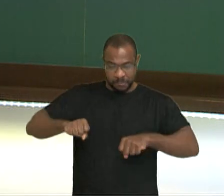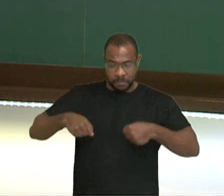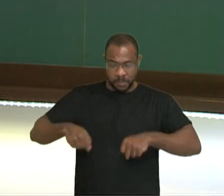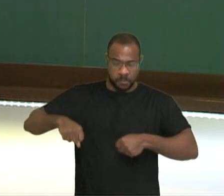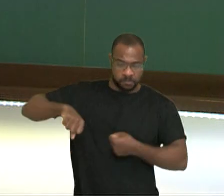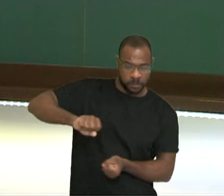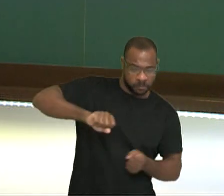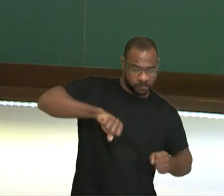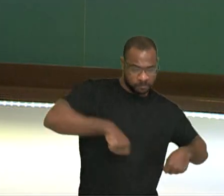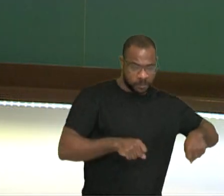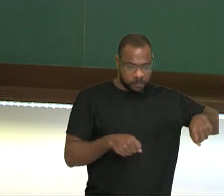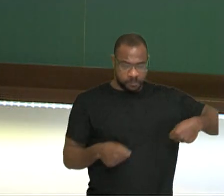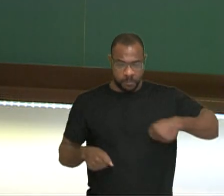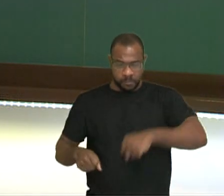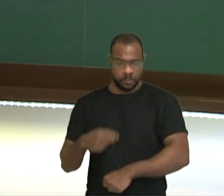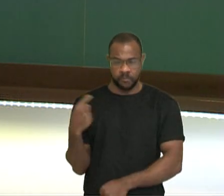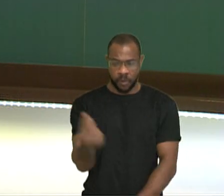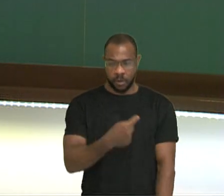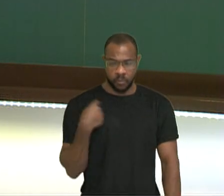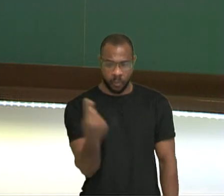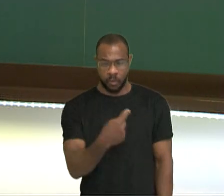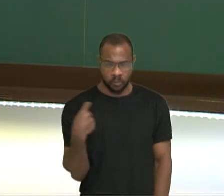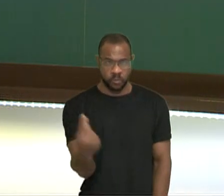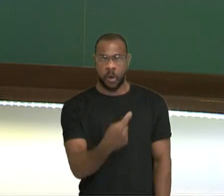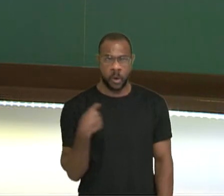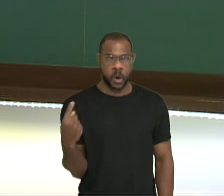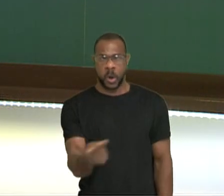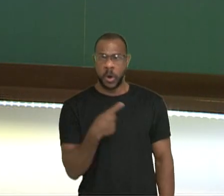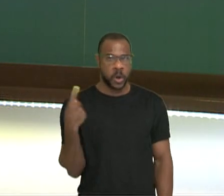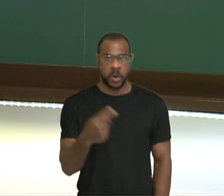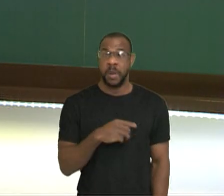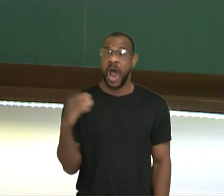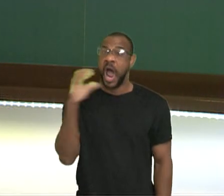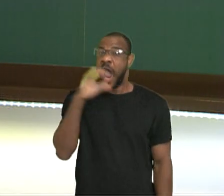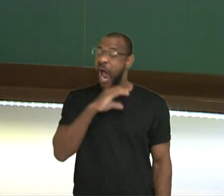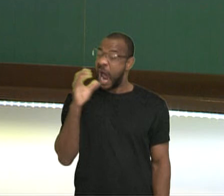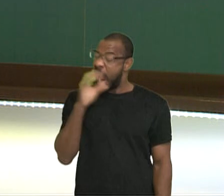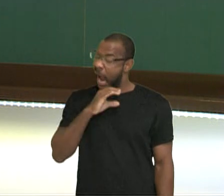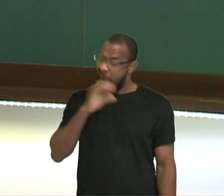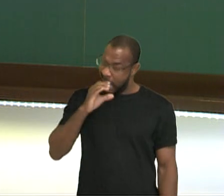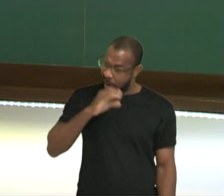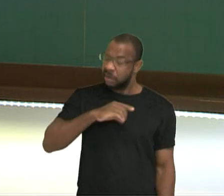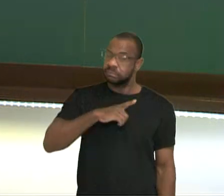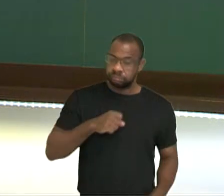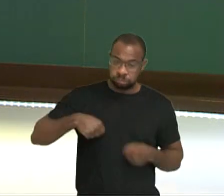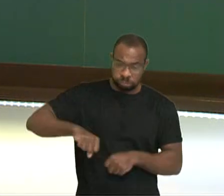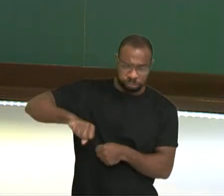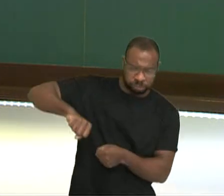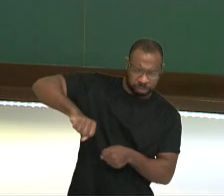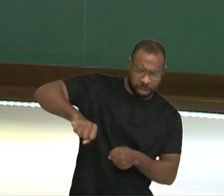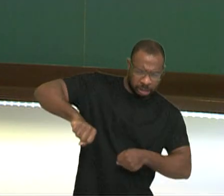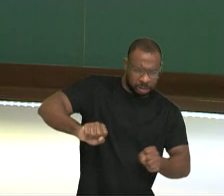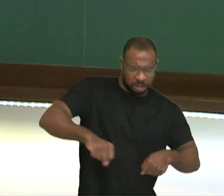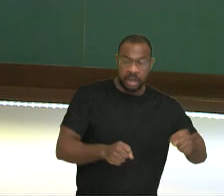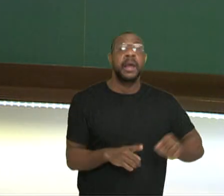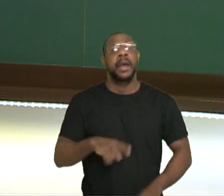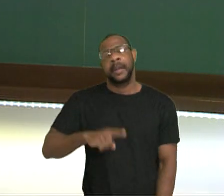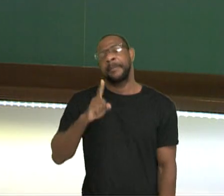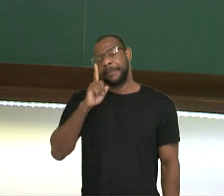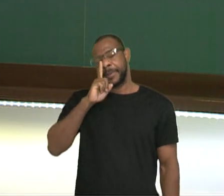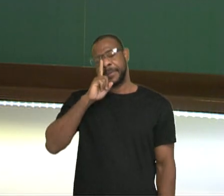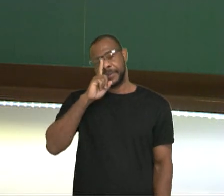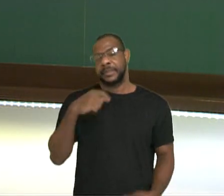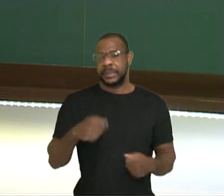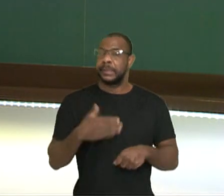o motociclista, ele vai trabalhar em alta velocidade ali dentro, né? Então, também é um número muito arriscado, precisa